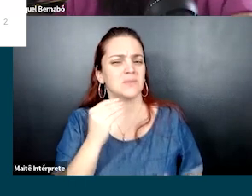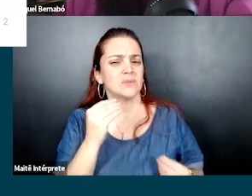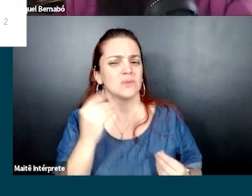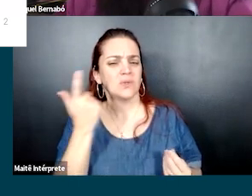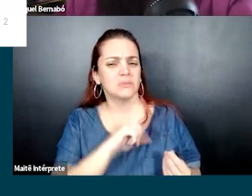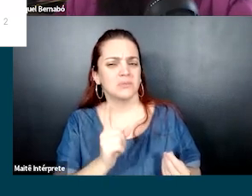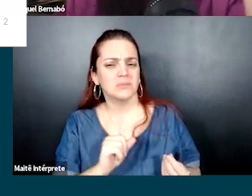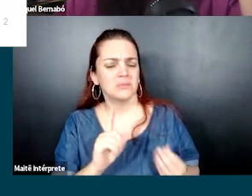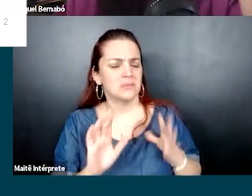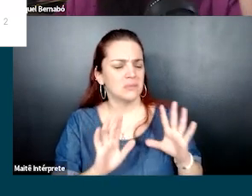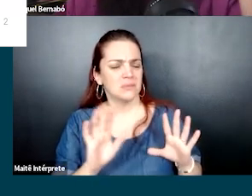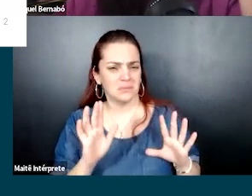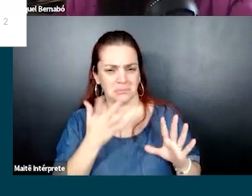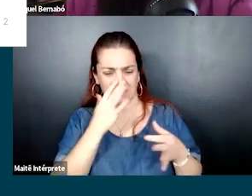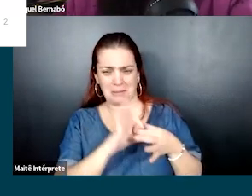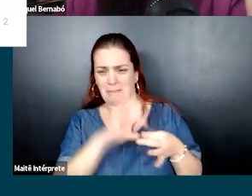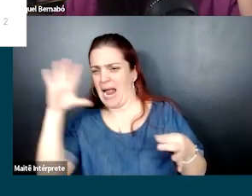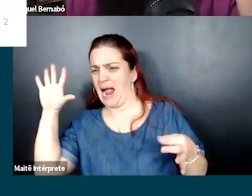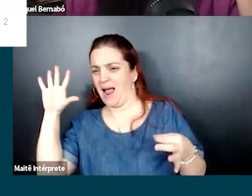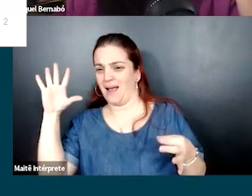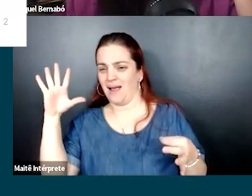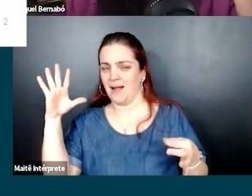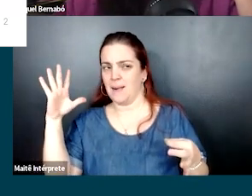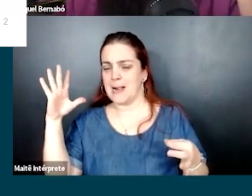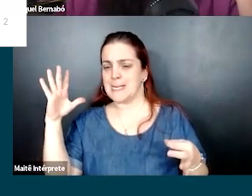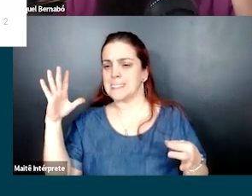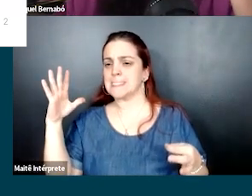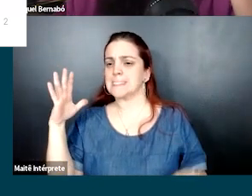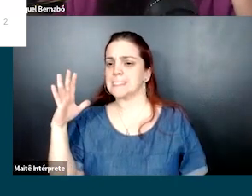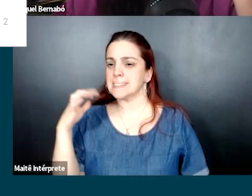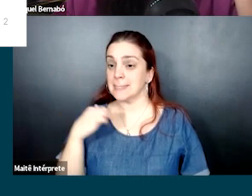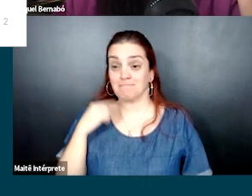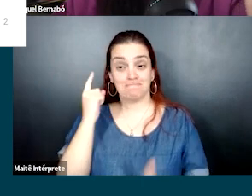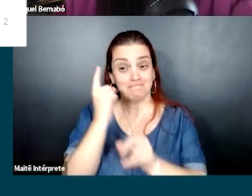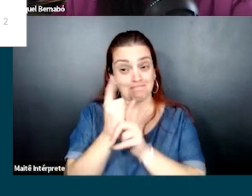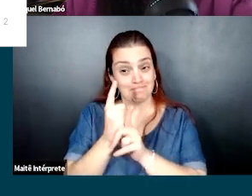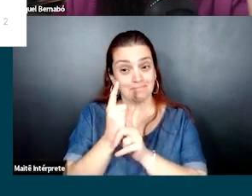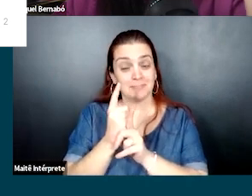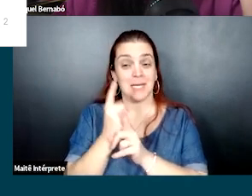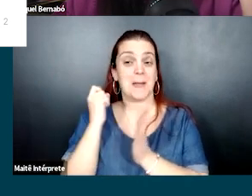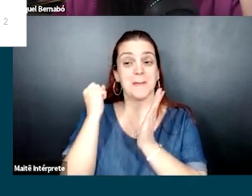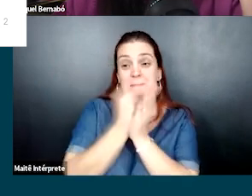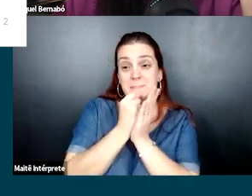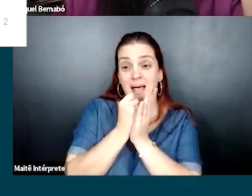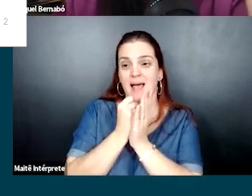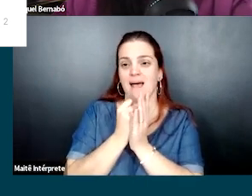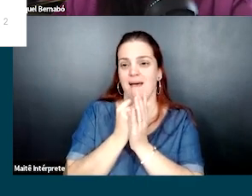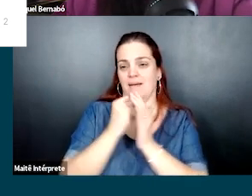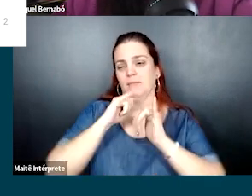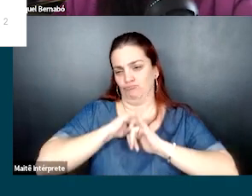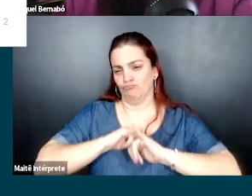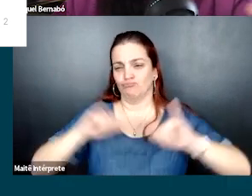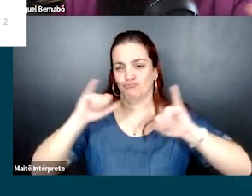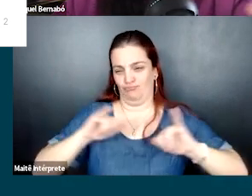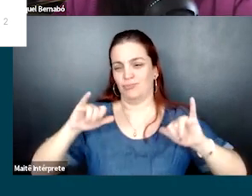que é que ela quer dizer? Como que o homenageado não ganhou? Então a gente não teve nada a ver com essa história? E aí, pois eu descobri que a marca, na verdade,